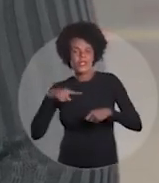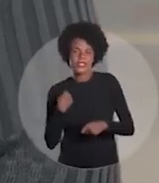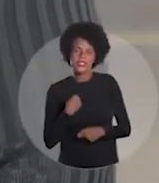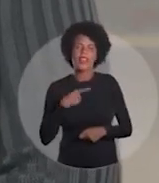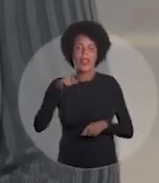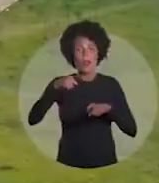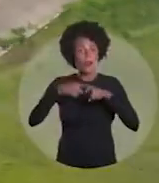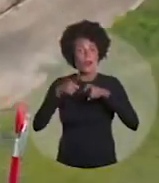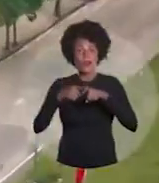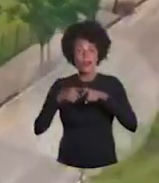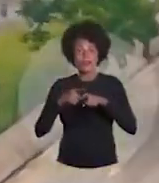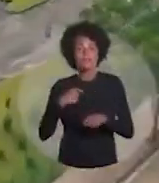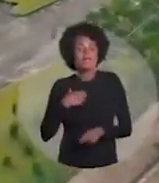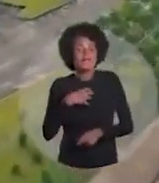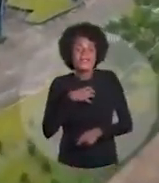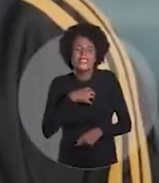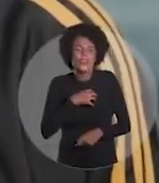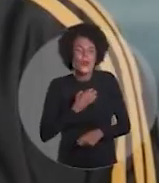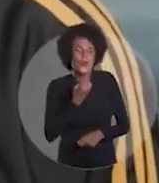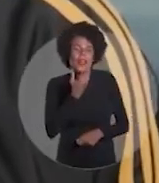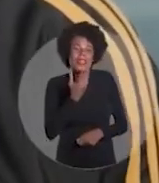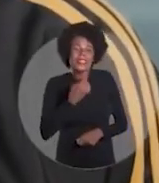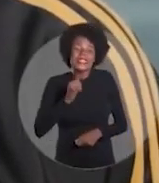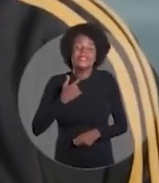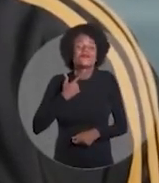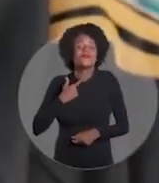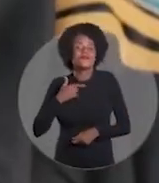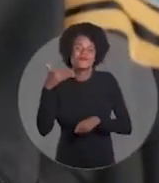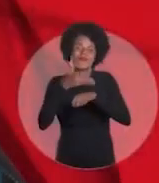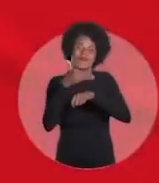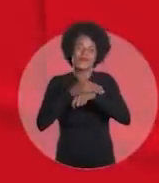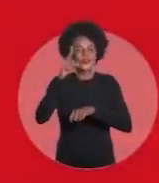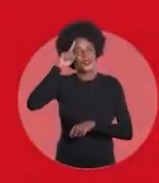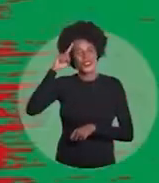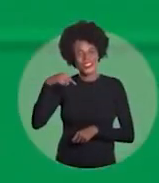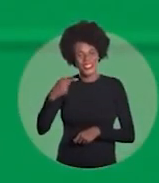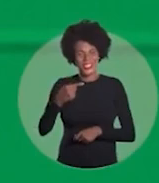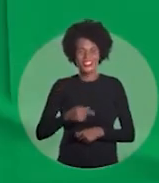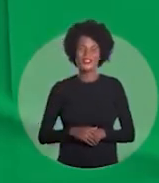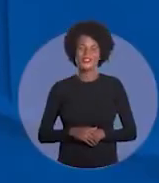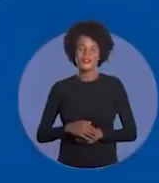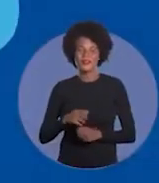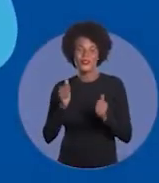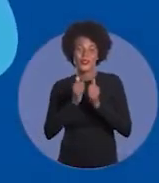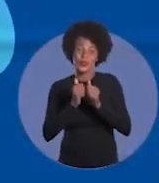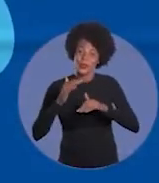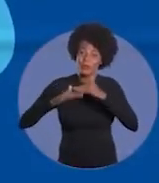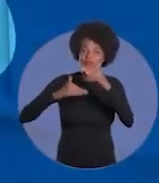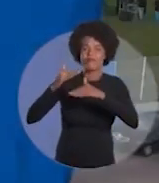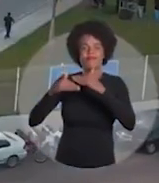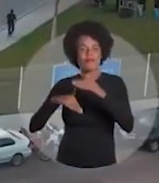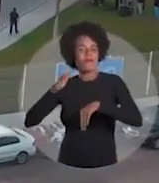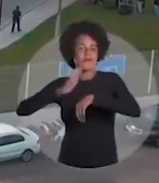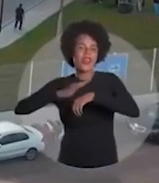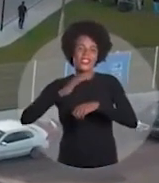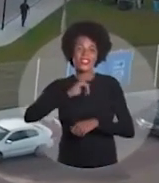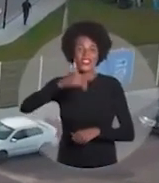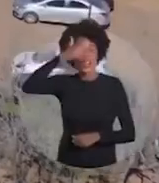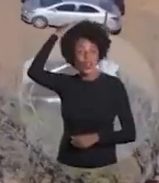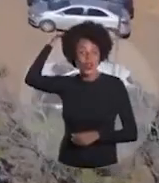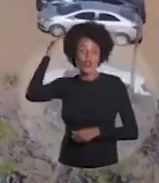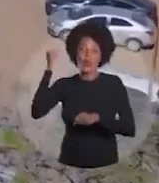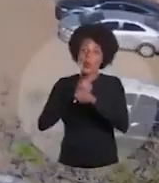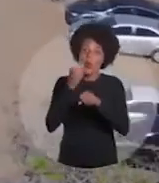na policlínica. Eu me sinto tão bem, se eu pudesse vinha todo dia. Vamos junto pra avançar muito mais. Jerônimo